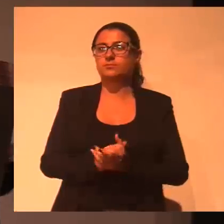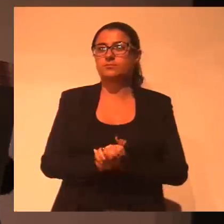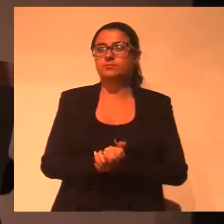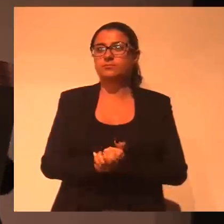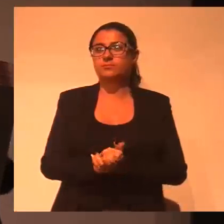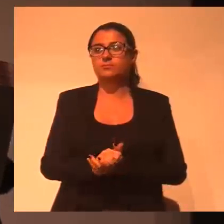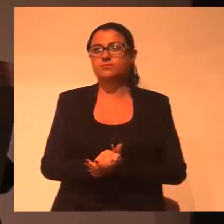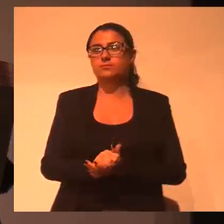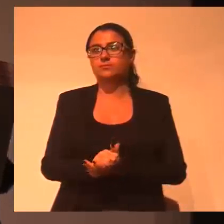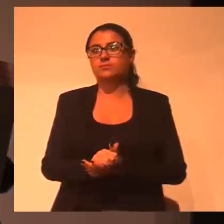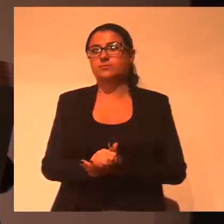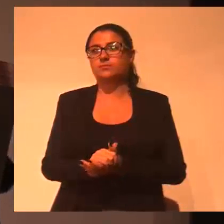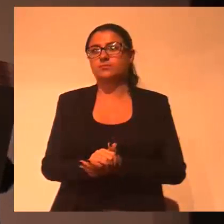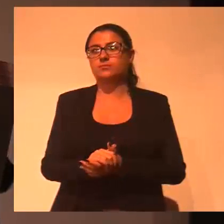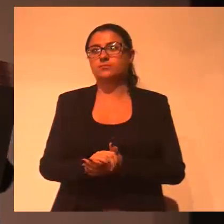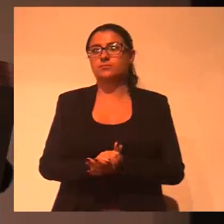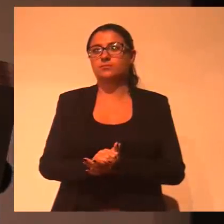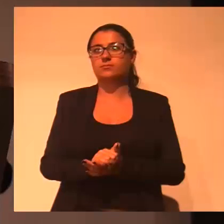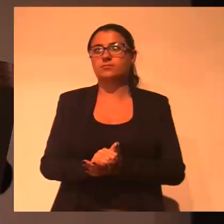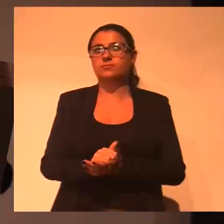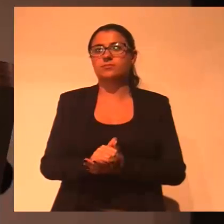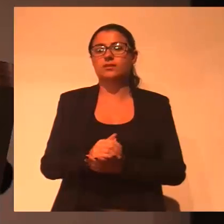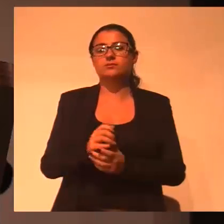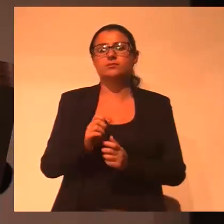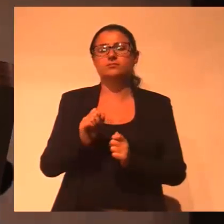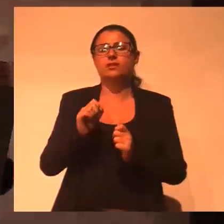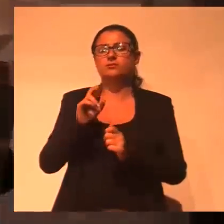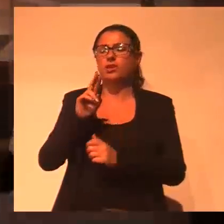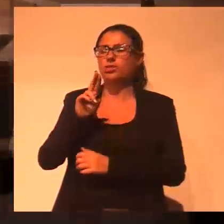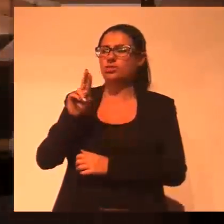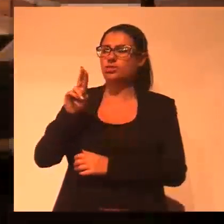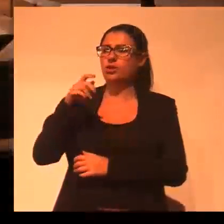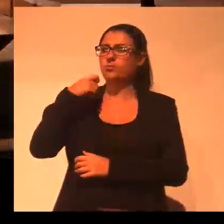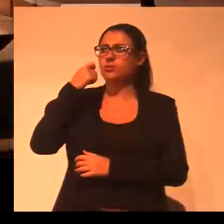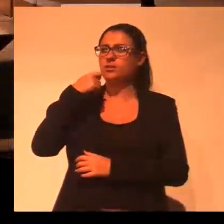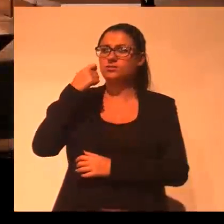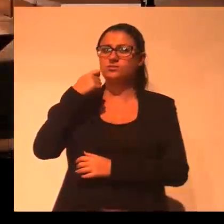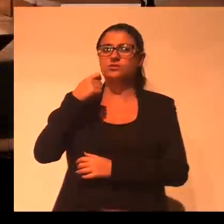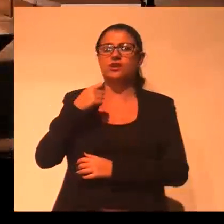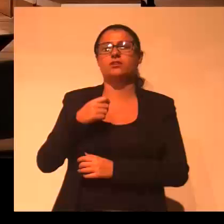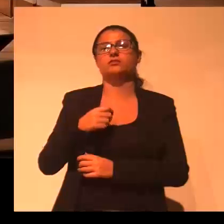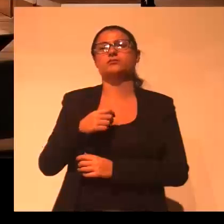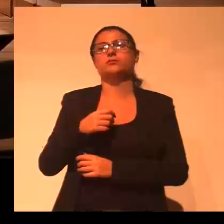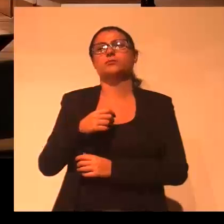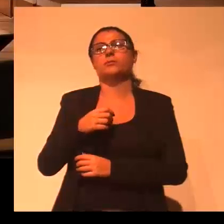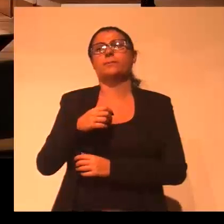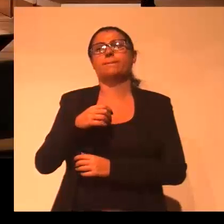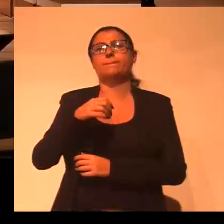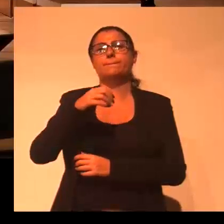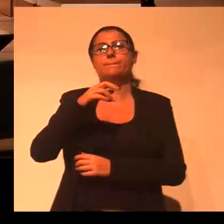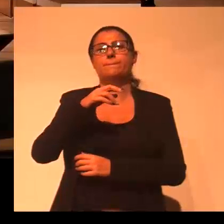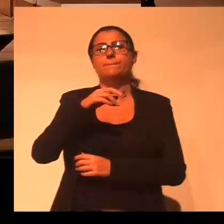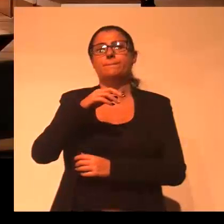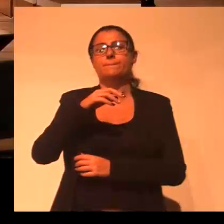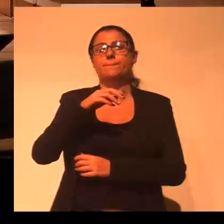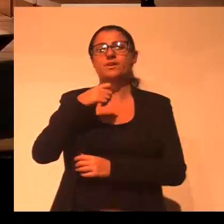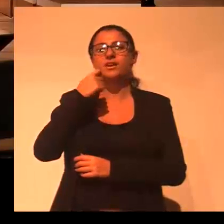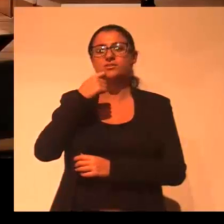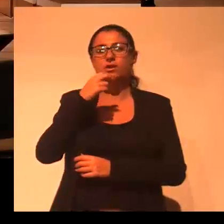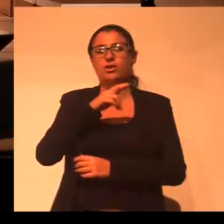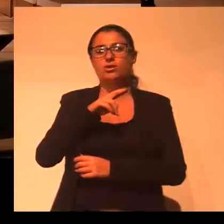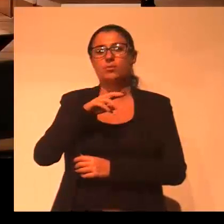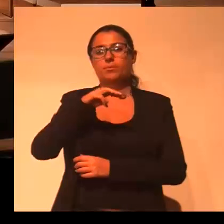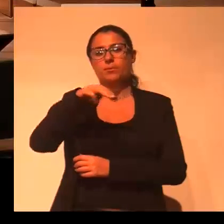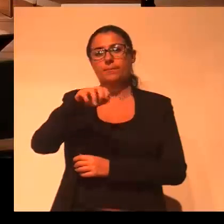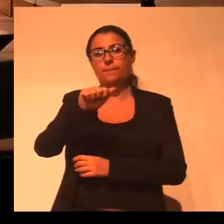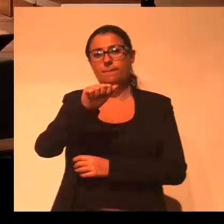vereadora. Claro. Você poderia dar o nome do advogado que você disse que está orientando? Dr. Marcelo Pellegrini, ele vai estar na sexta-feira. Isso. Eu quero deixar bem registrado na